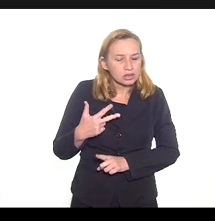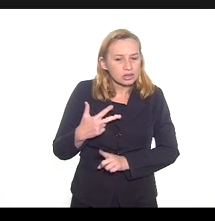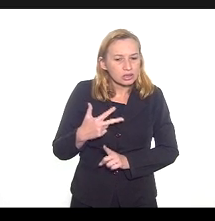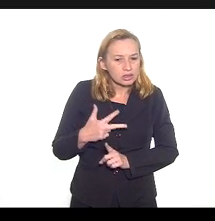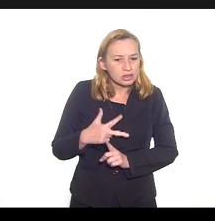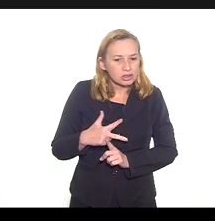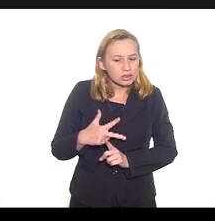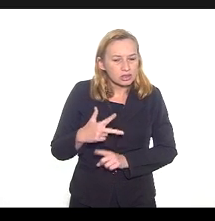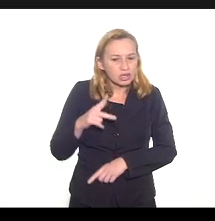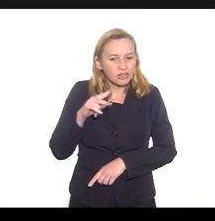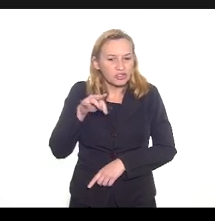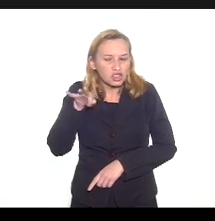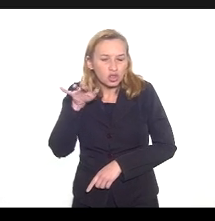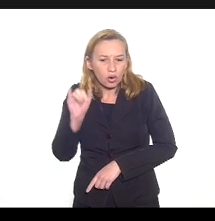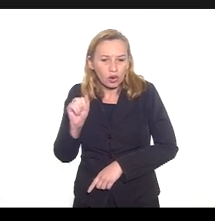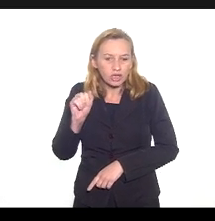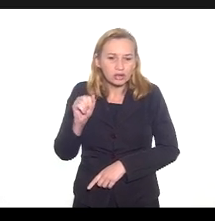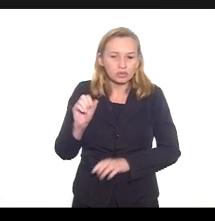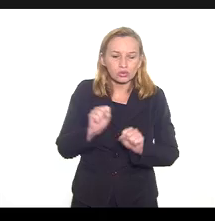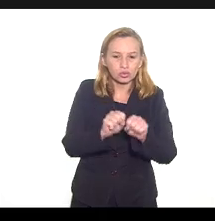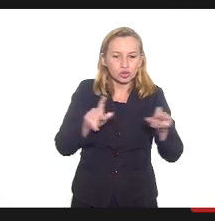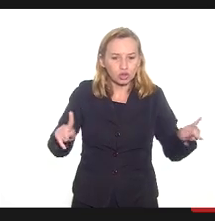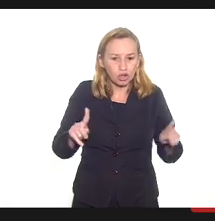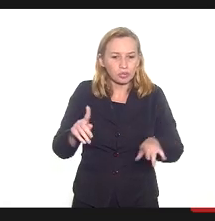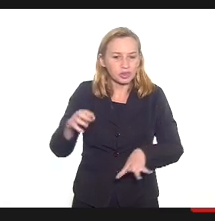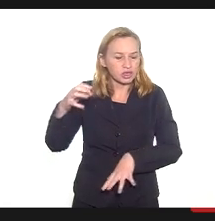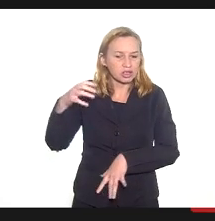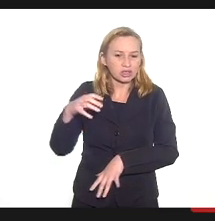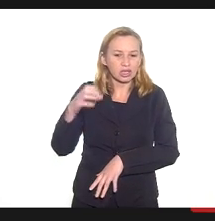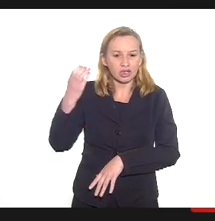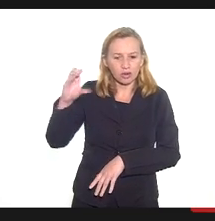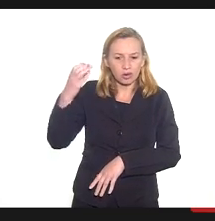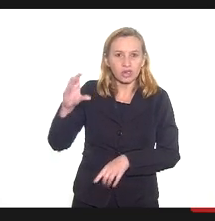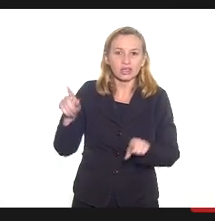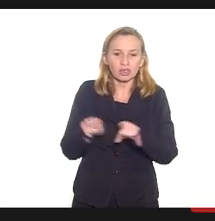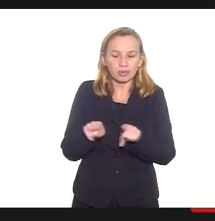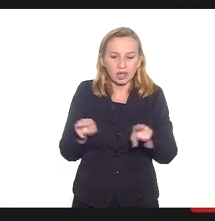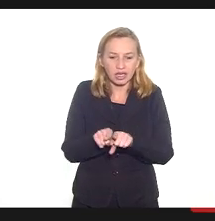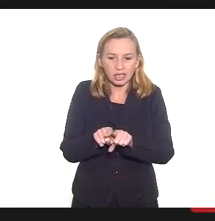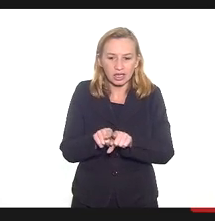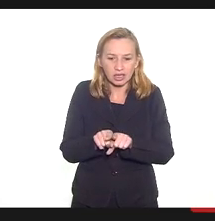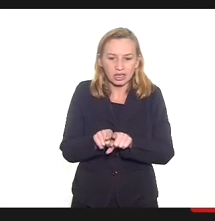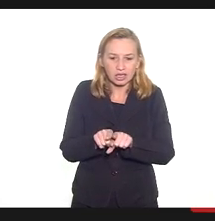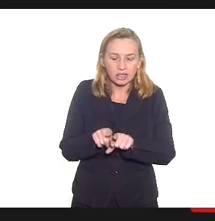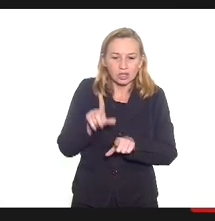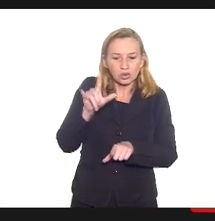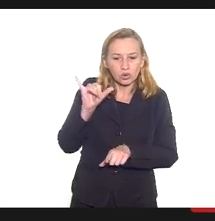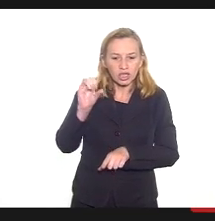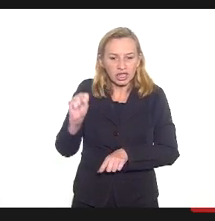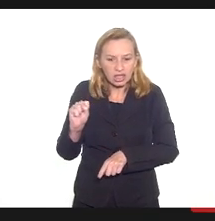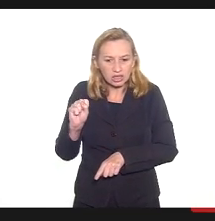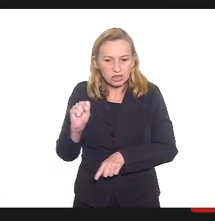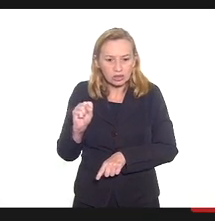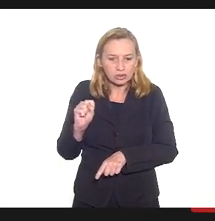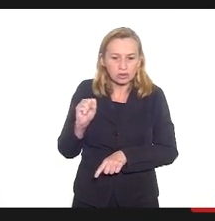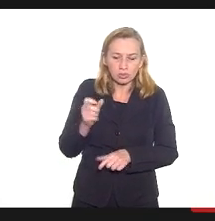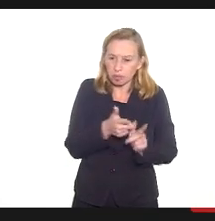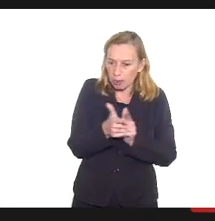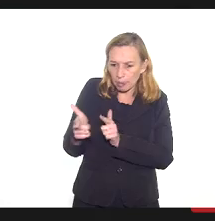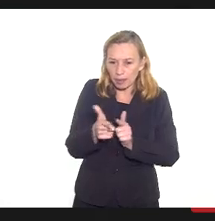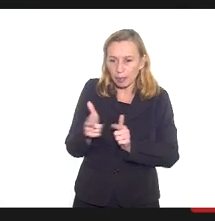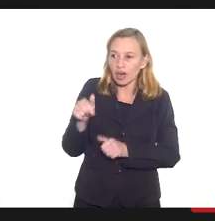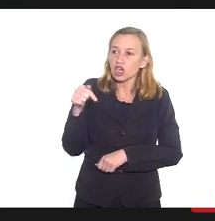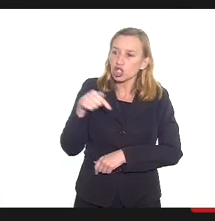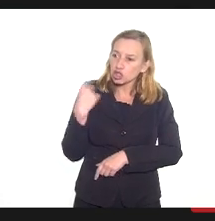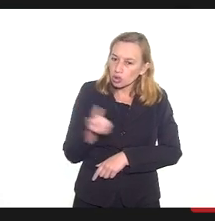Vitória lá no shopping de Niterói e também da Kathleen lá no Lynch, né, naquele tiroteio, nós